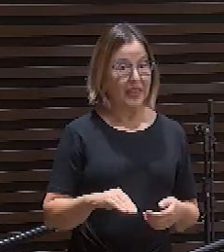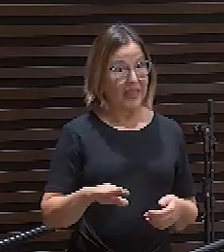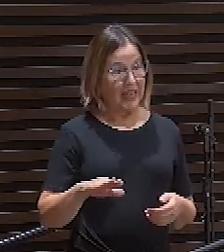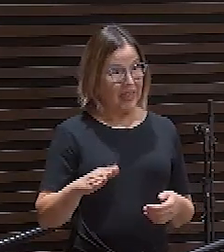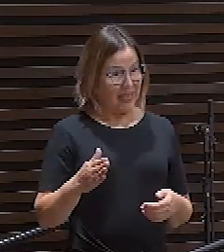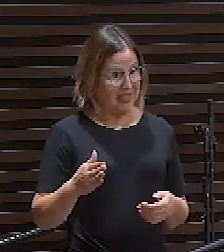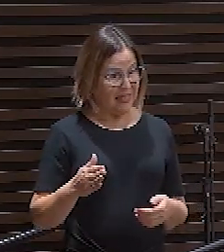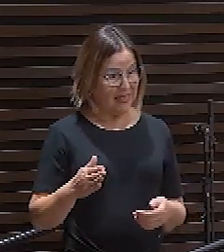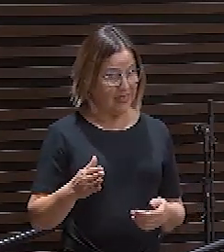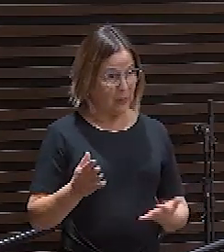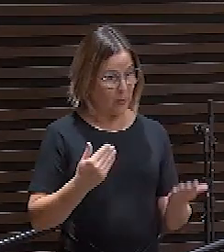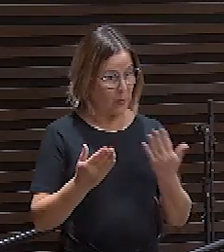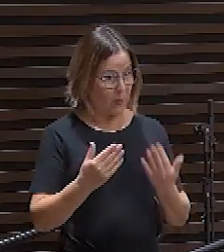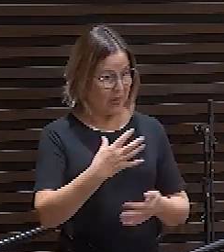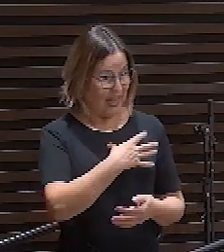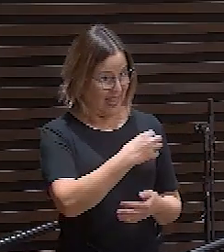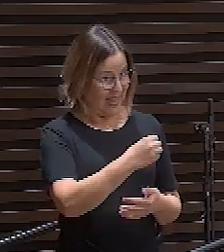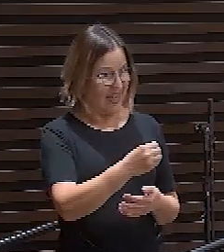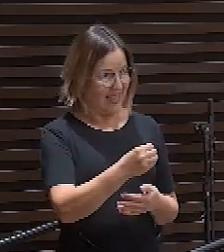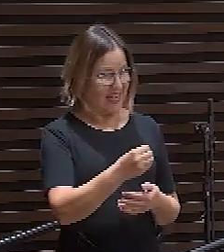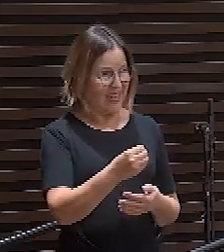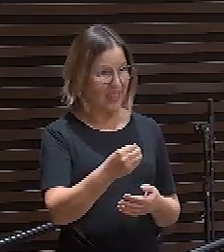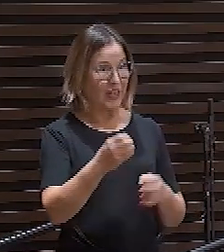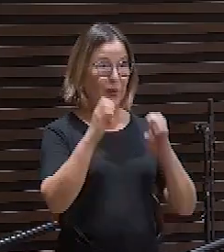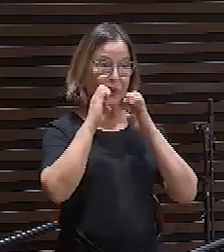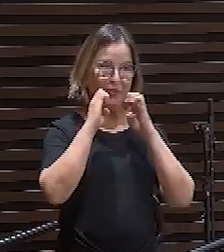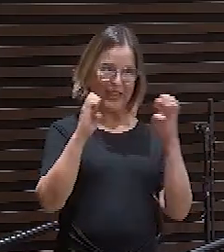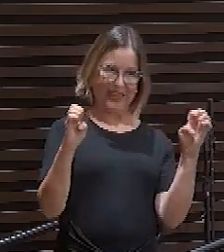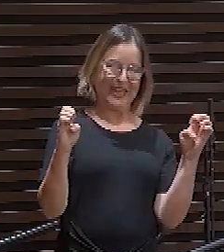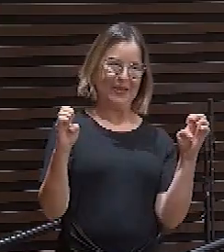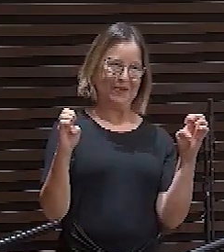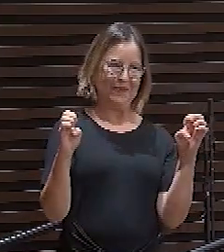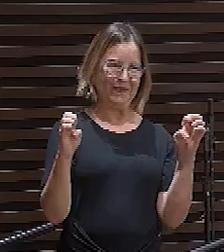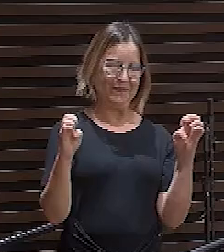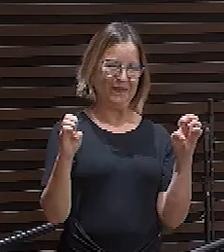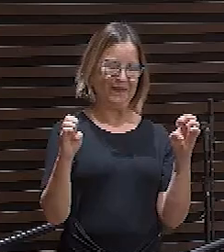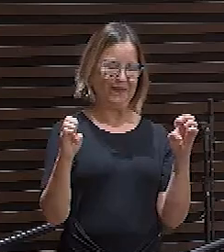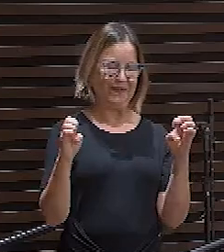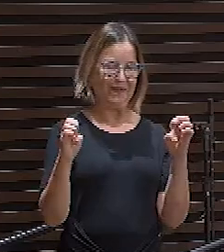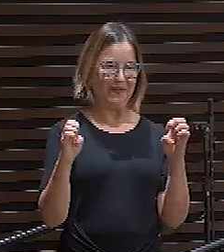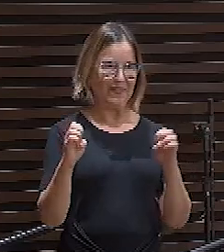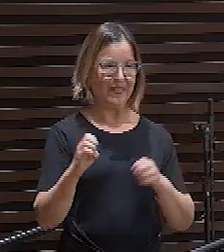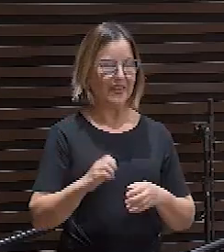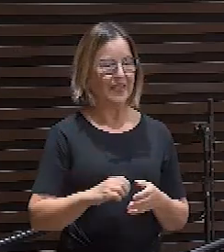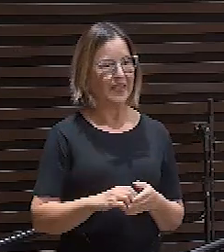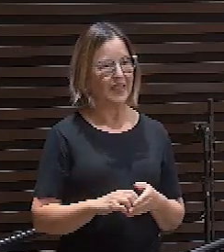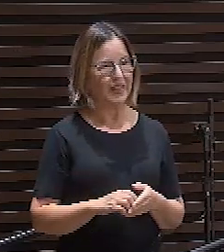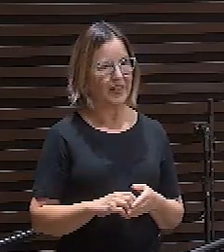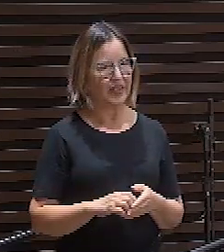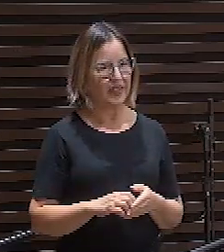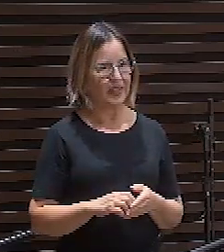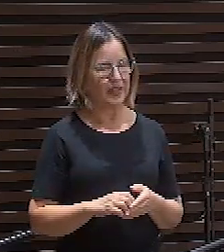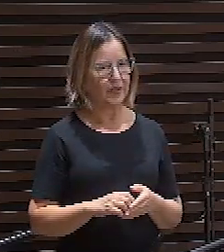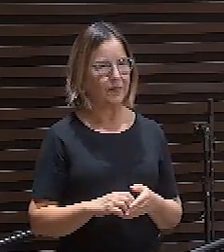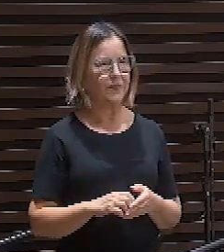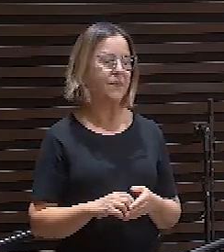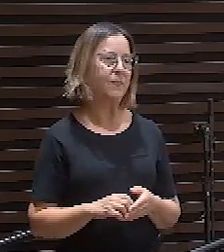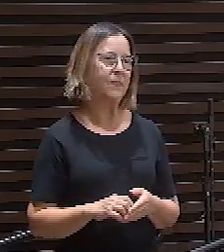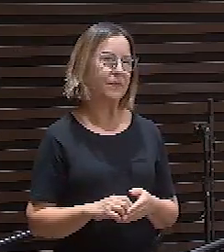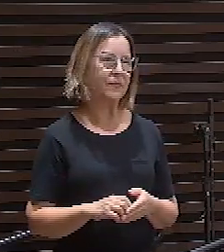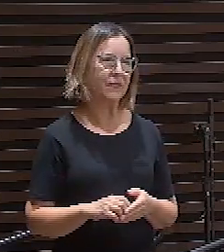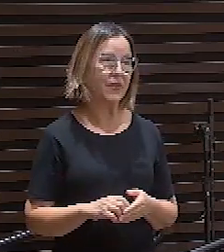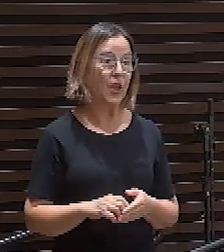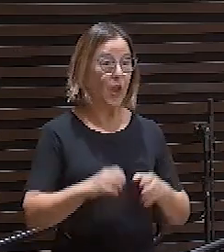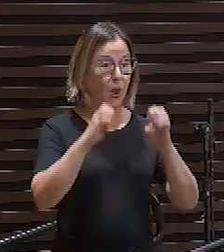é a verdadeira herança. E o legado fosse a santidade e a santificação. Vejam que